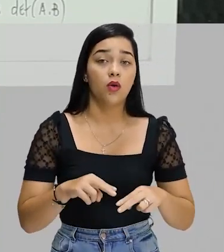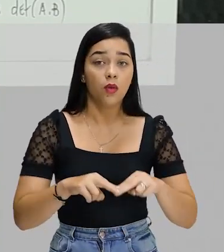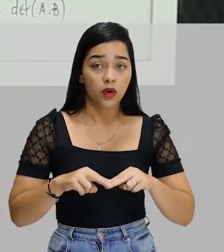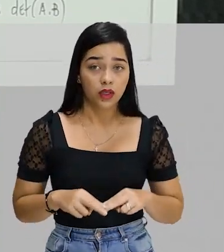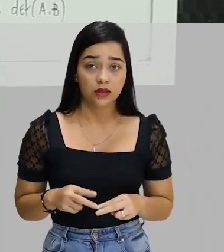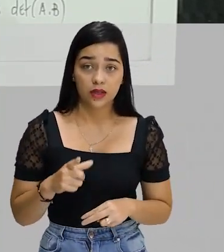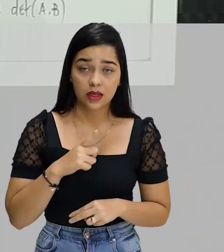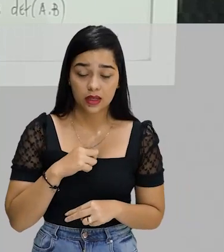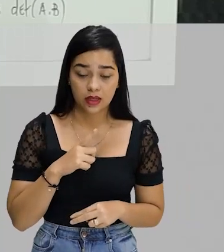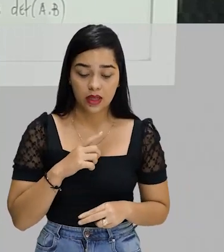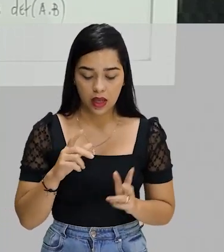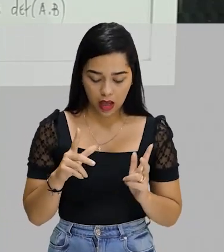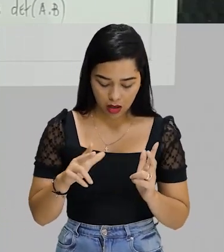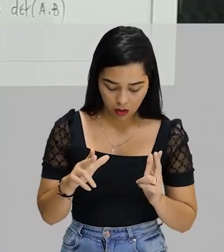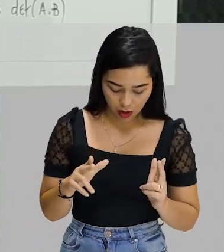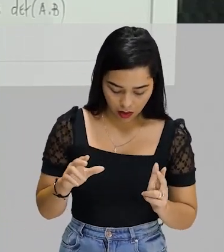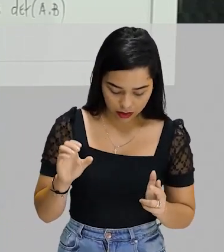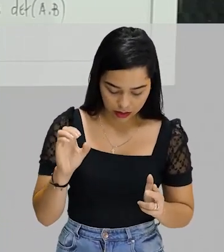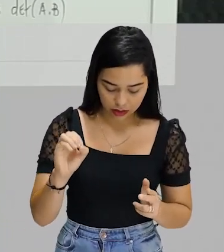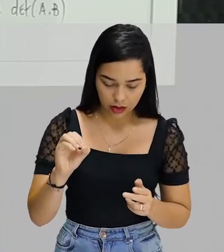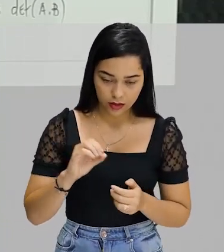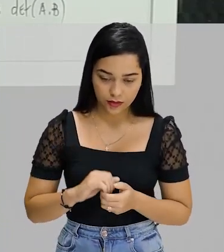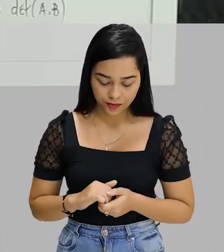caso aqui, o determinante é 0.